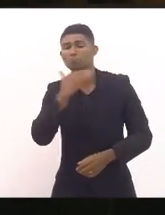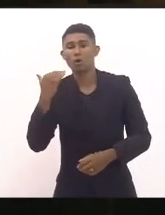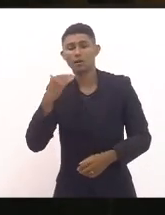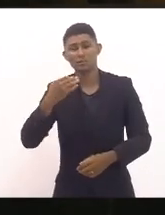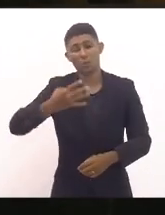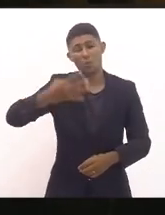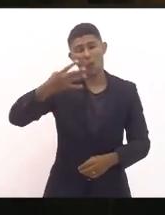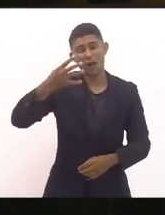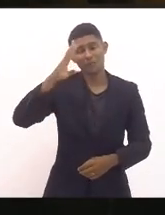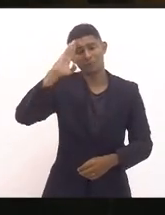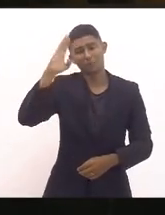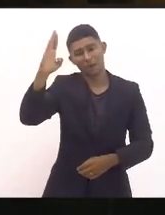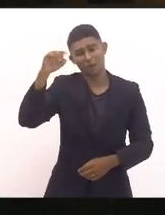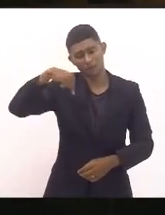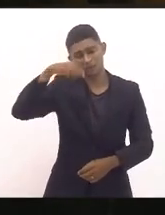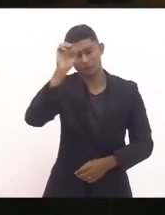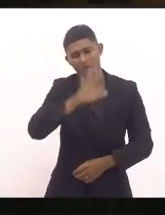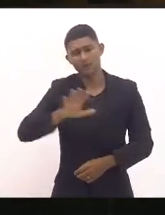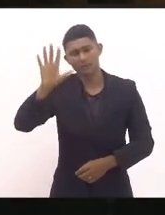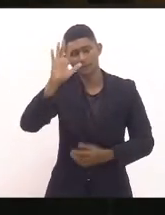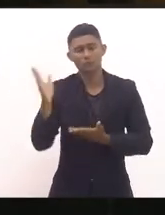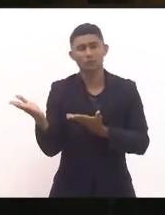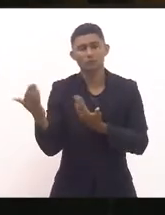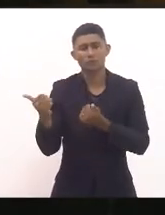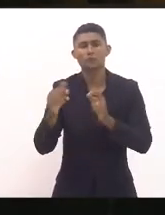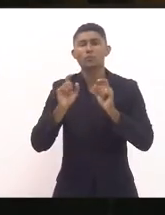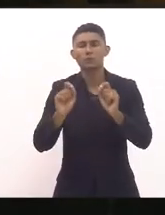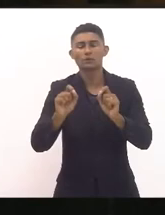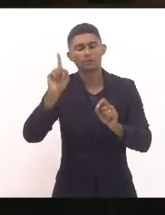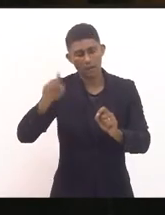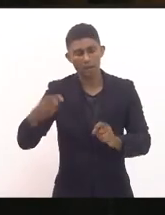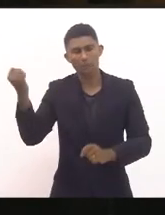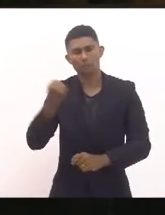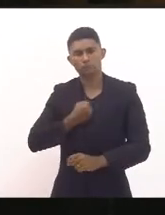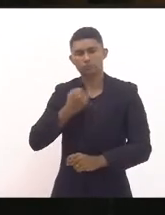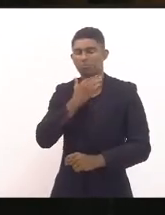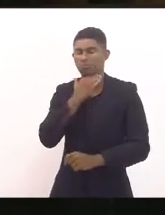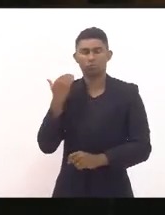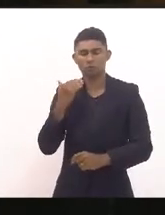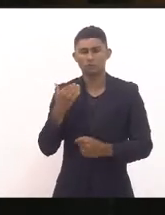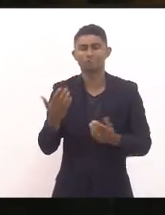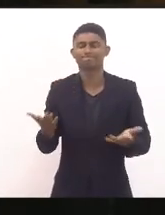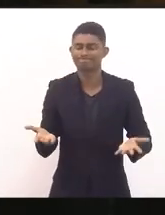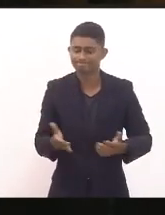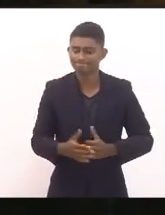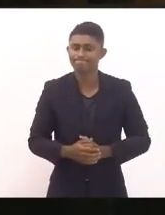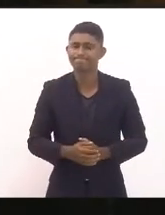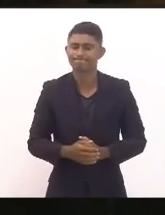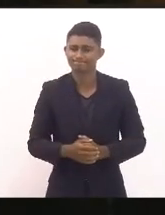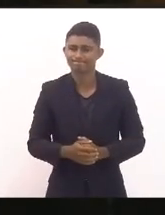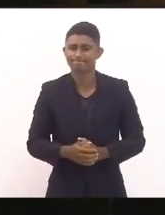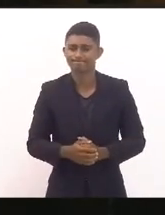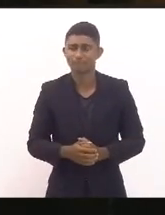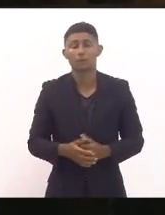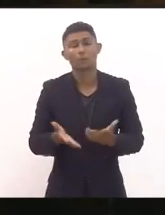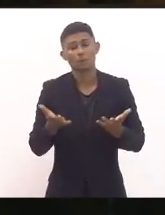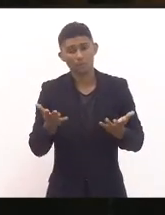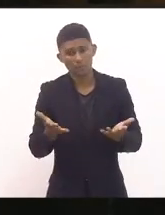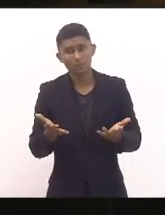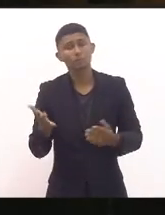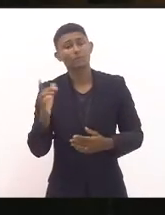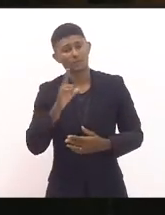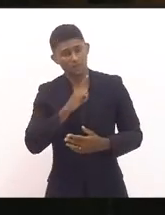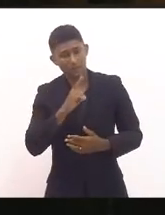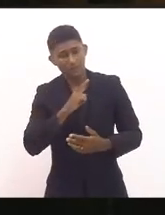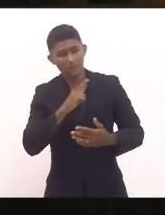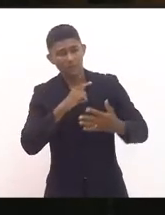no Brasil entre jovens é exatamente o suicídio. E aí há uma conjunção de fatores